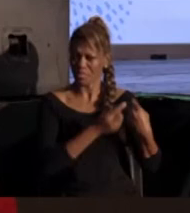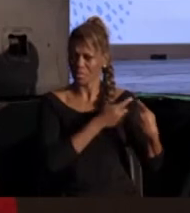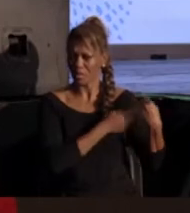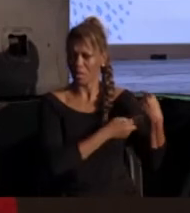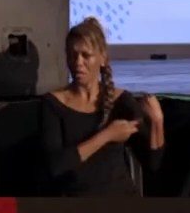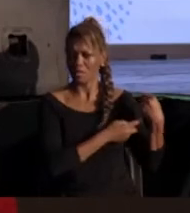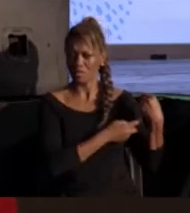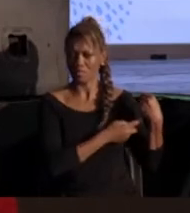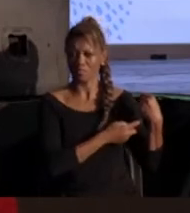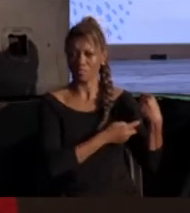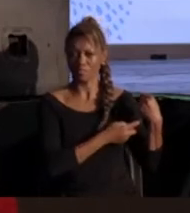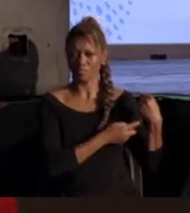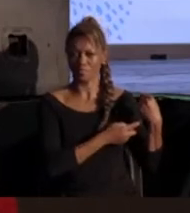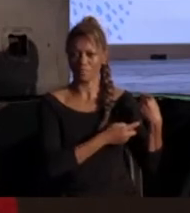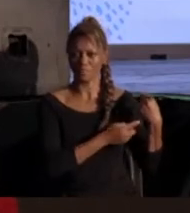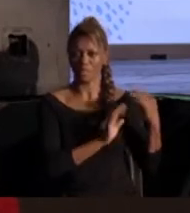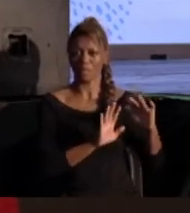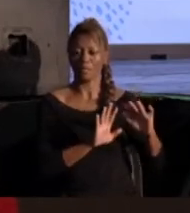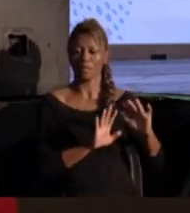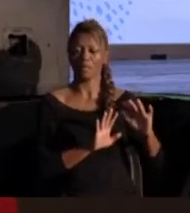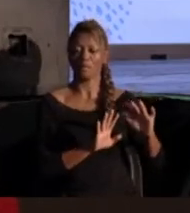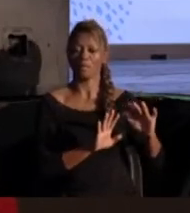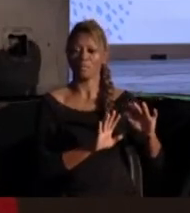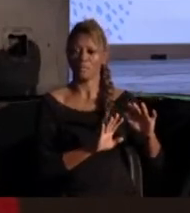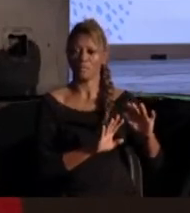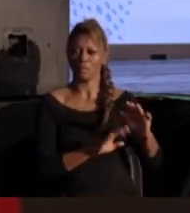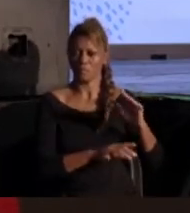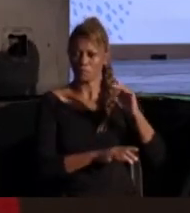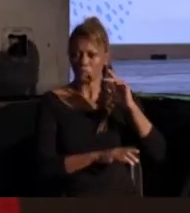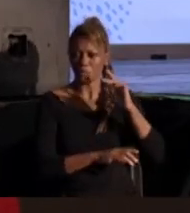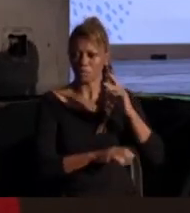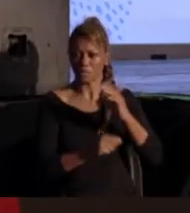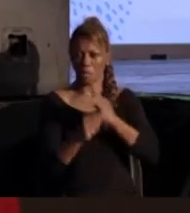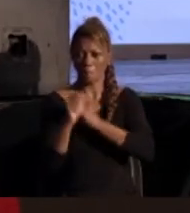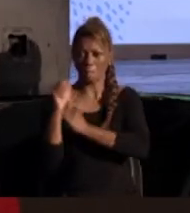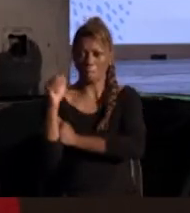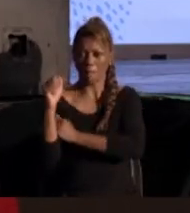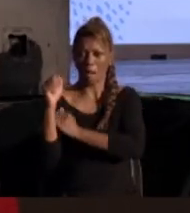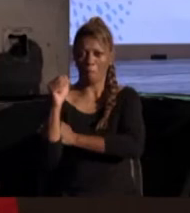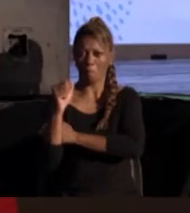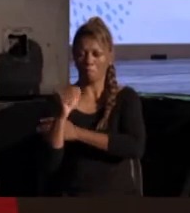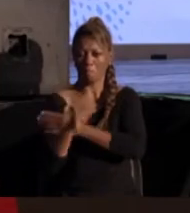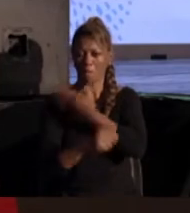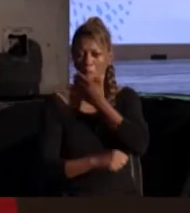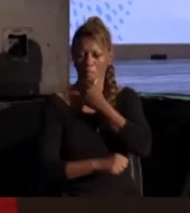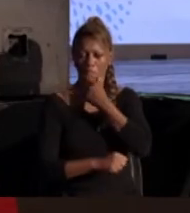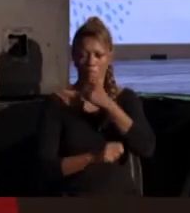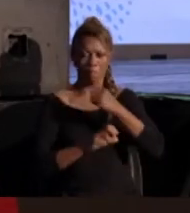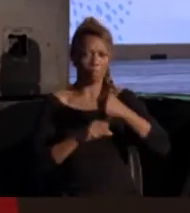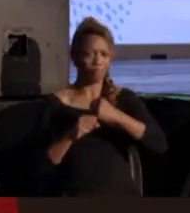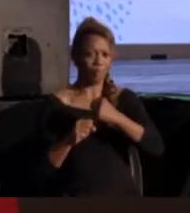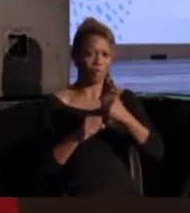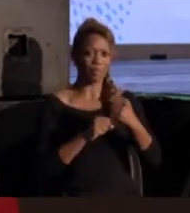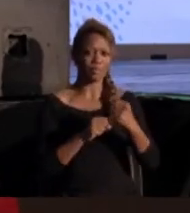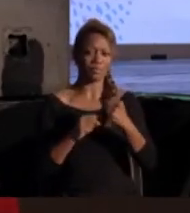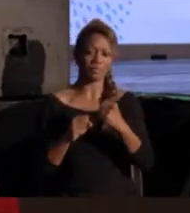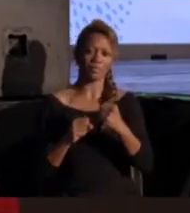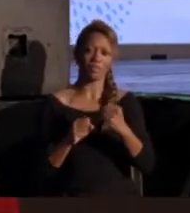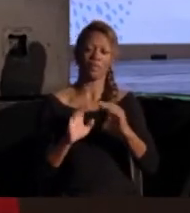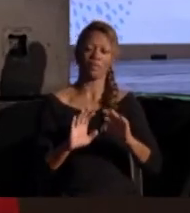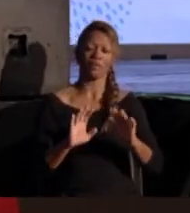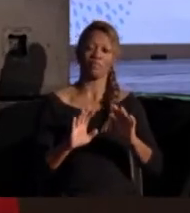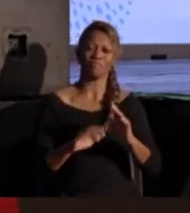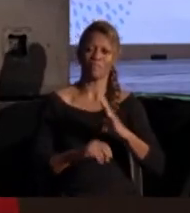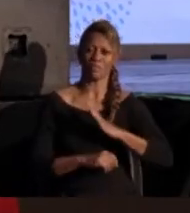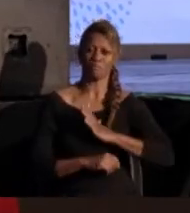importante pensar o patriarcado, né, além do próprio machismo, mas o patriarcado é uma estrutura muito poderosa, o racismo é